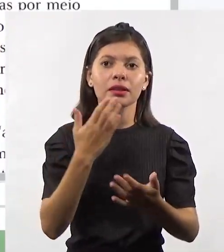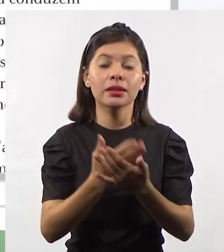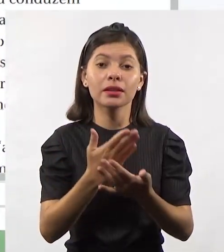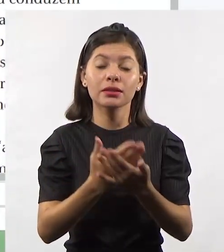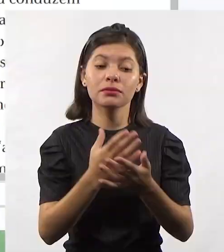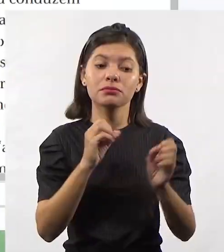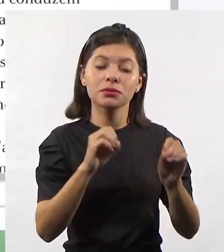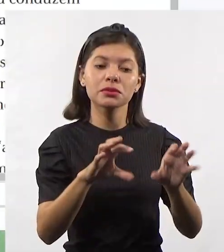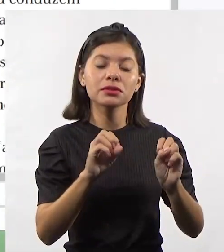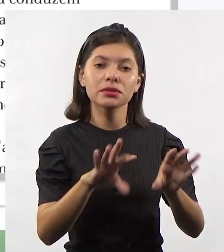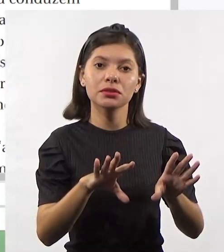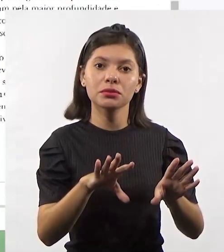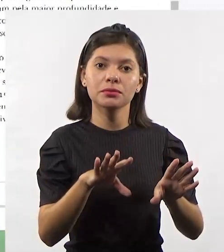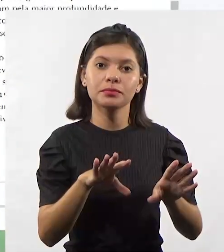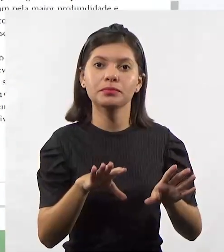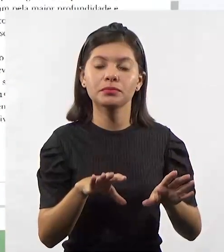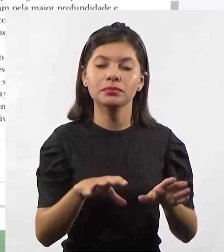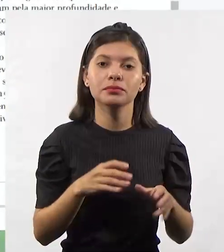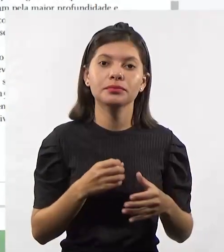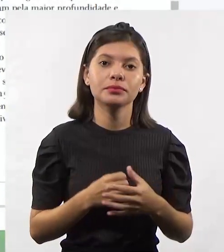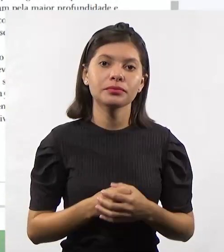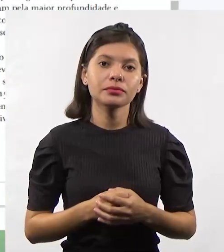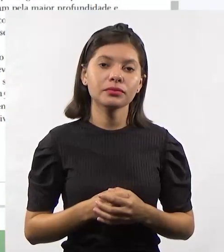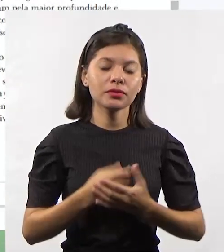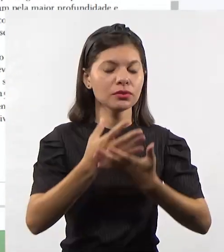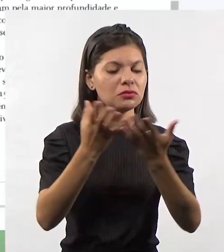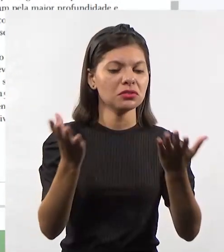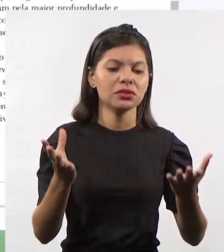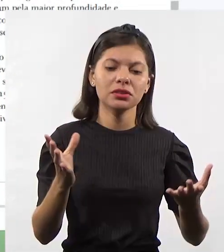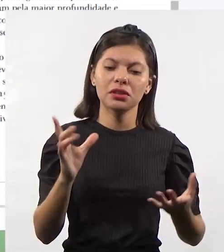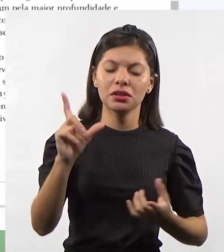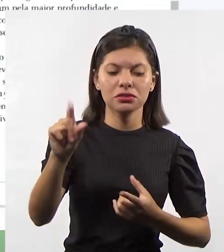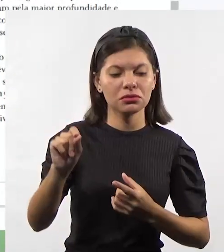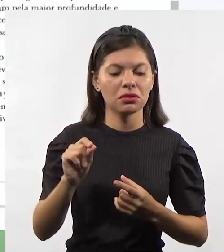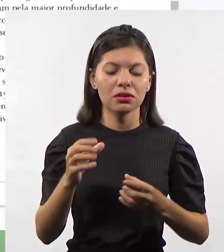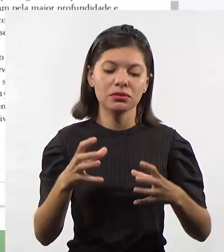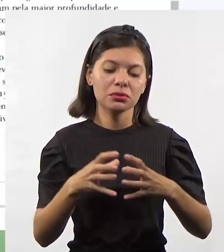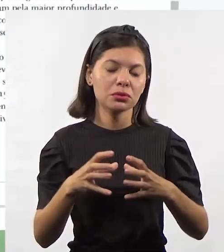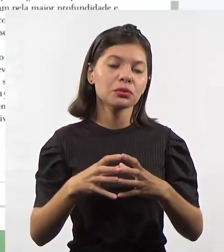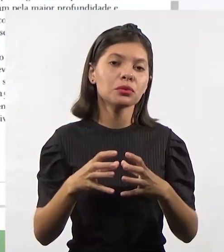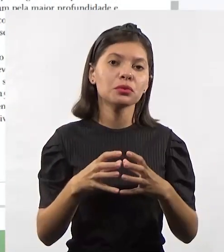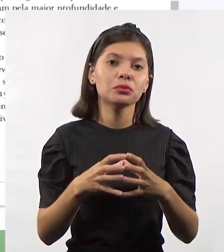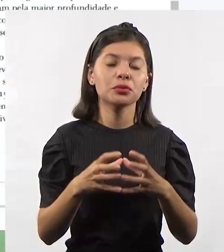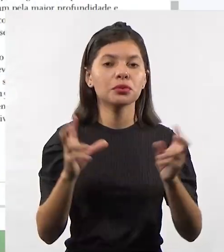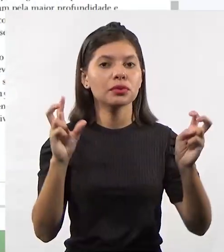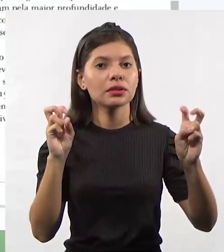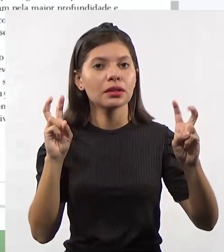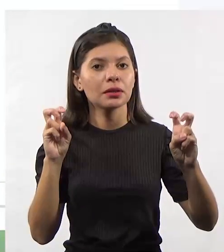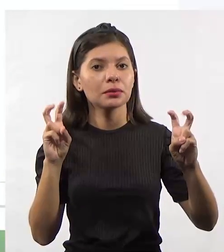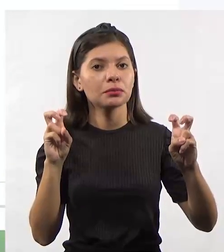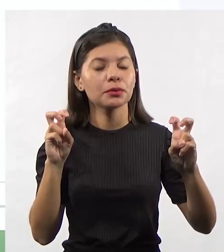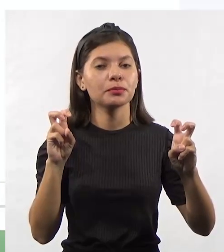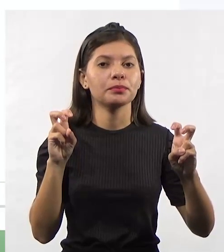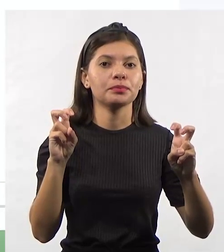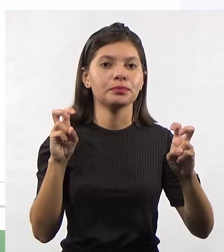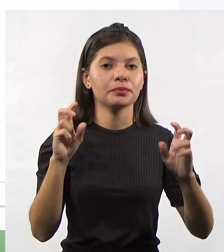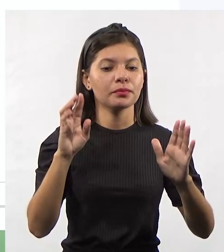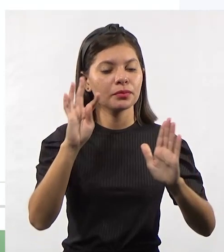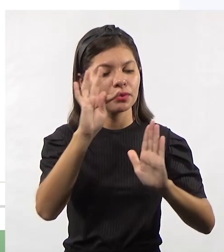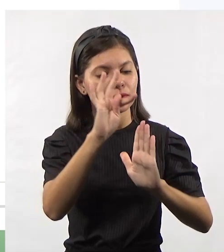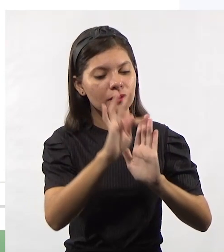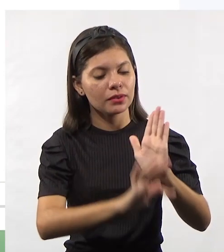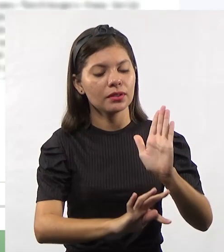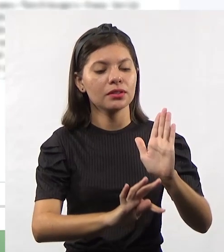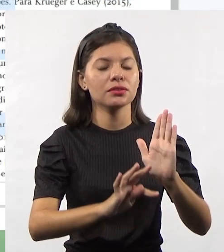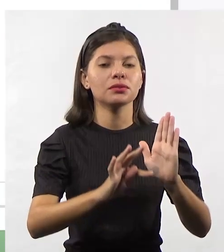De acordo aí com o seu com seu grupo você vai escolher quais são é qual texto que você vai